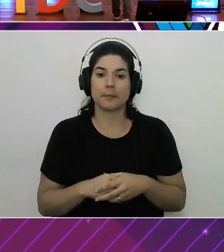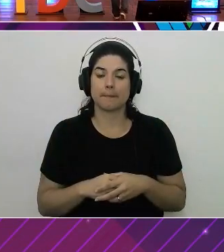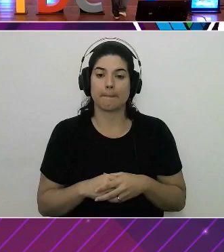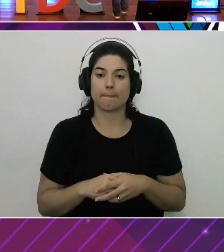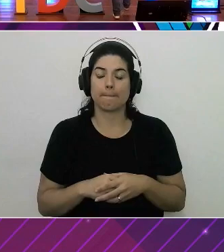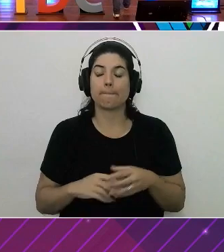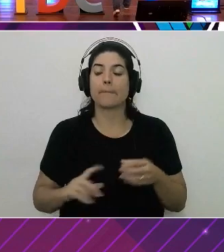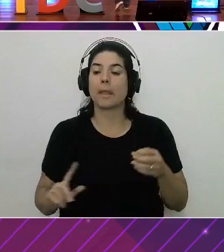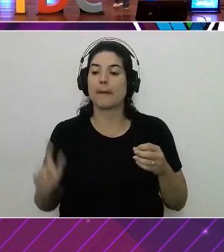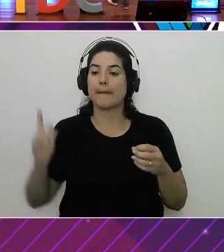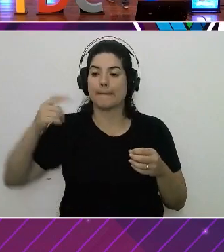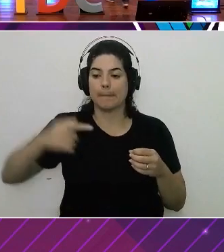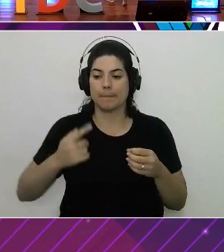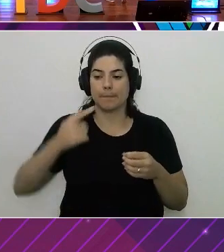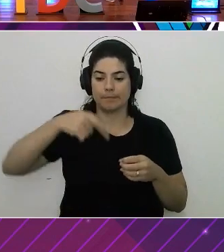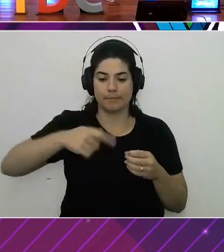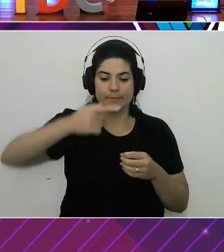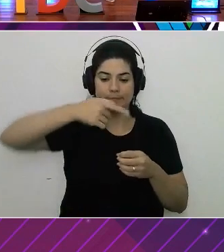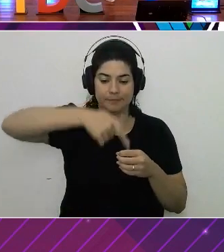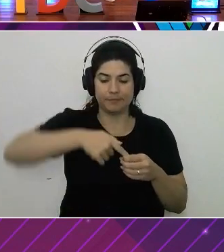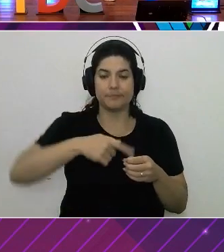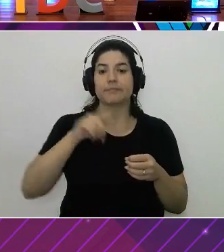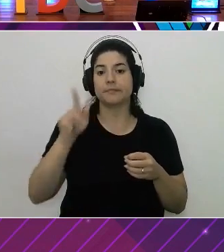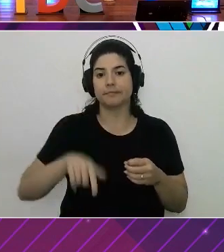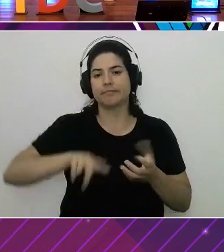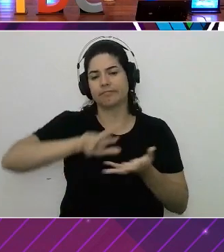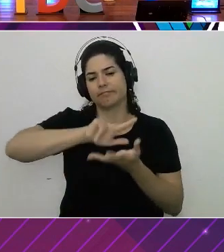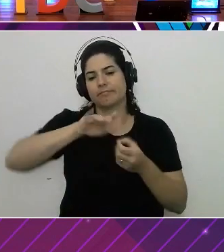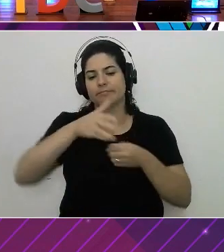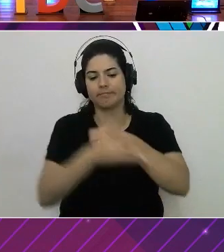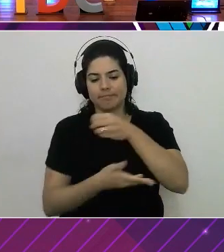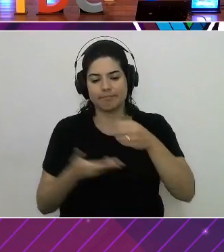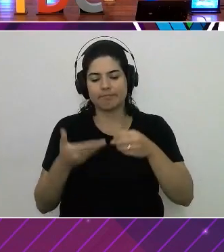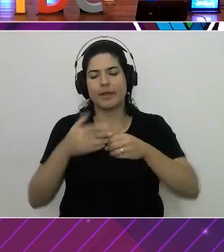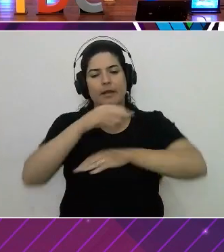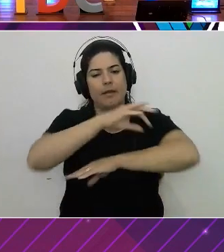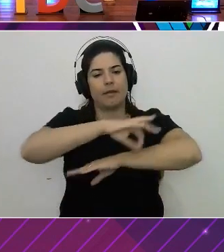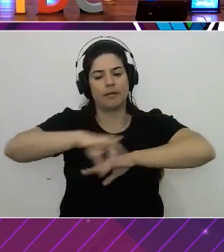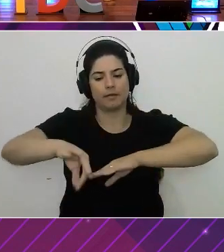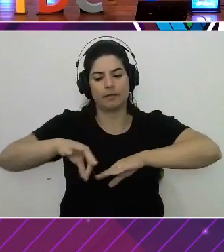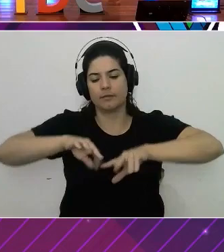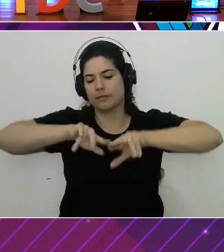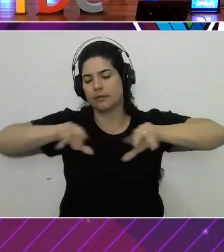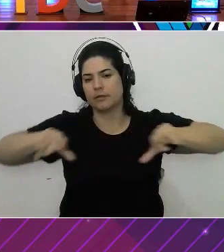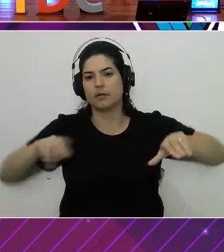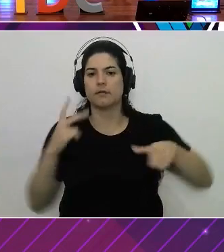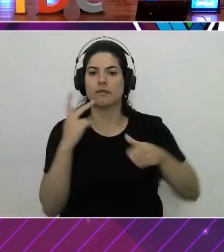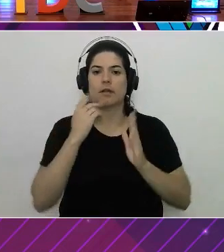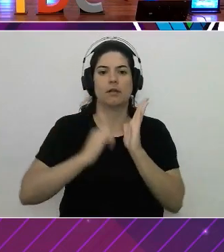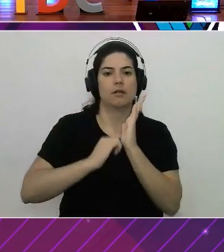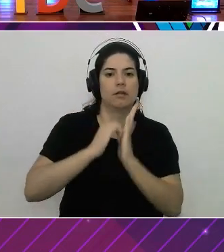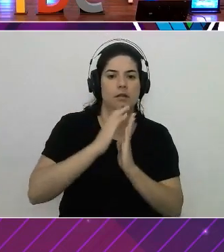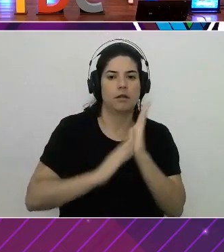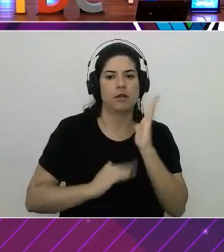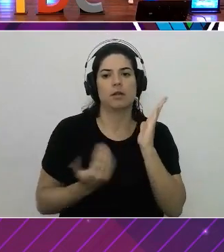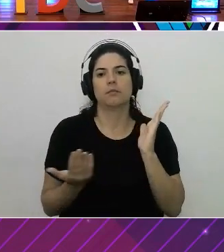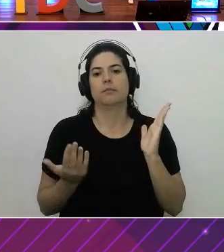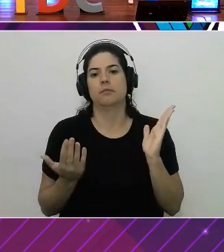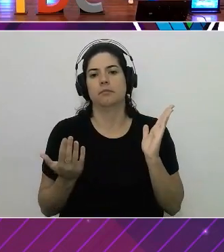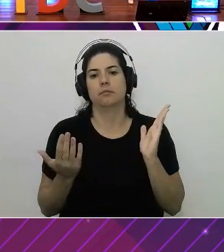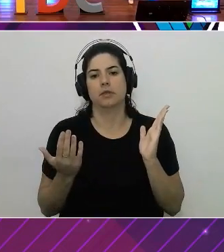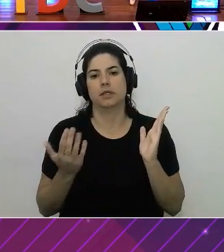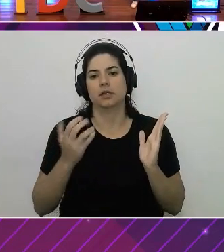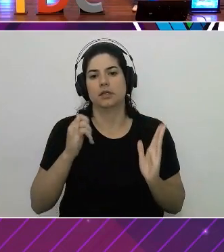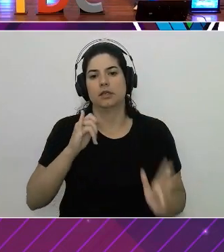E o MySQL, ele é base de várias arquiteturas, né? Então, quando a gente fala em LAMP, Django, Java, tudo isso tem interação com o MySQL.